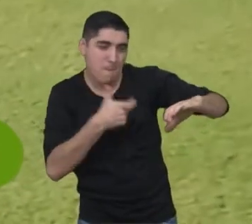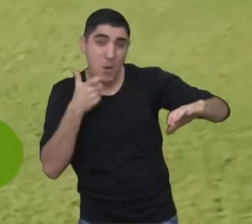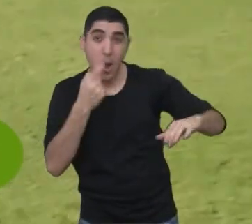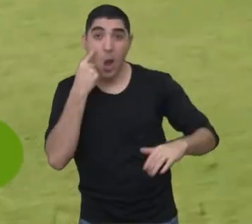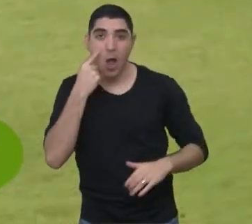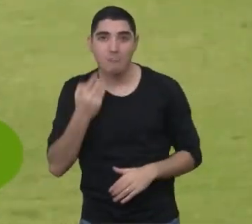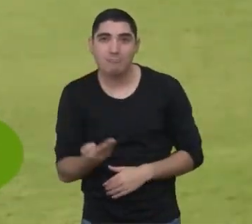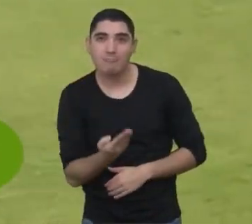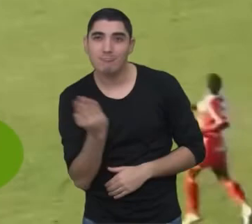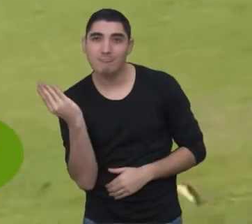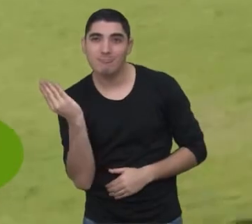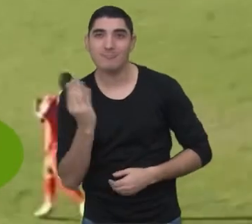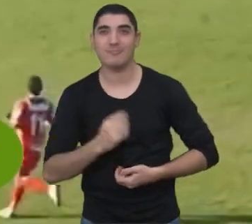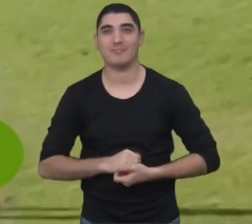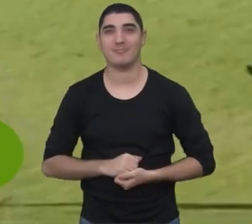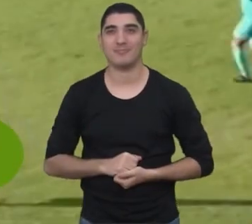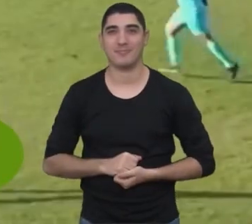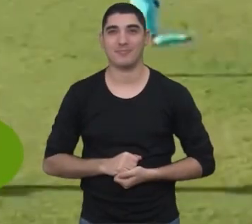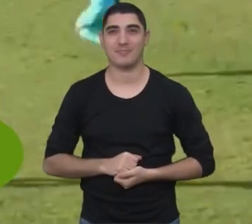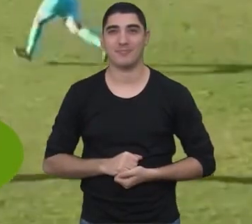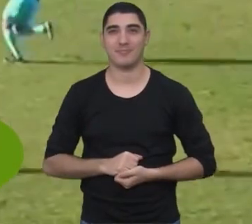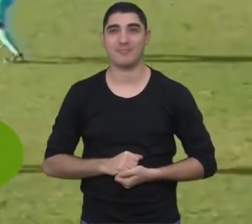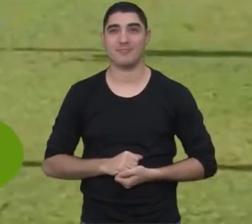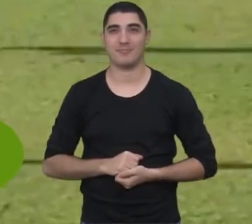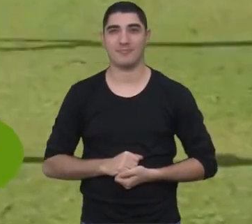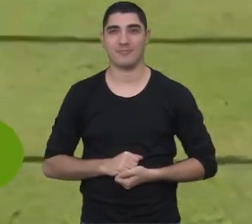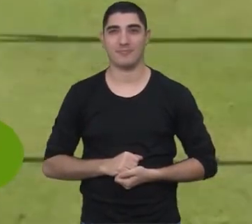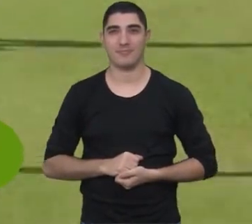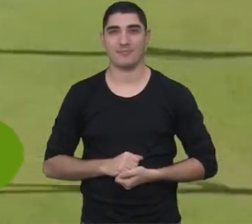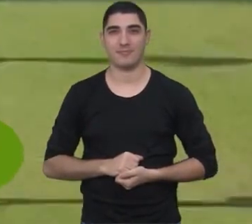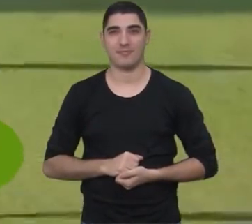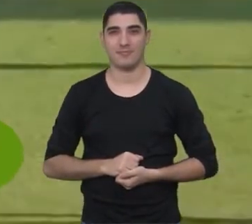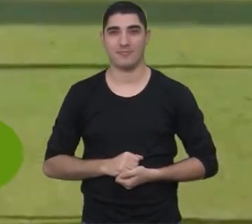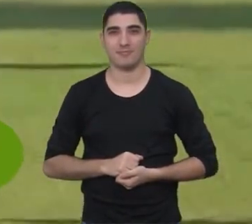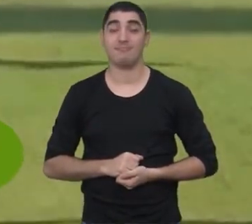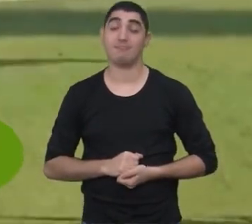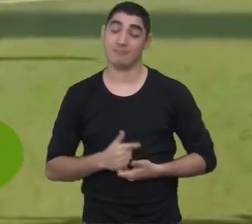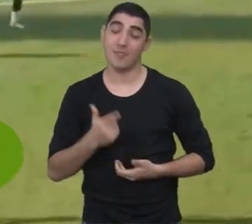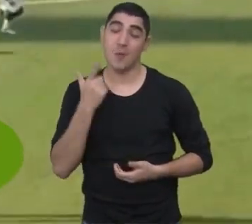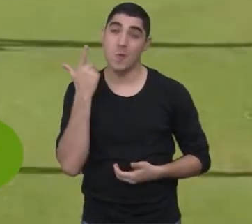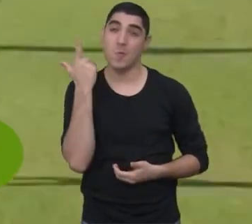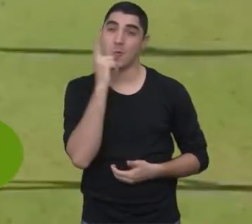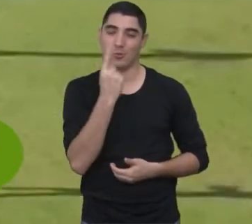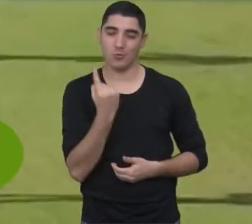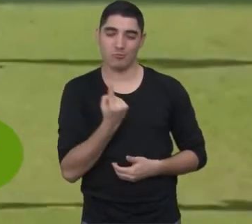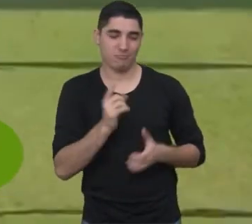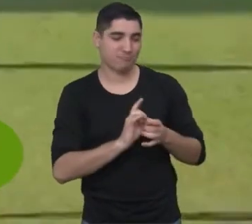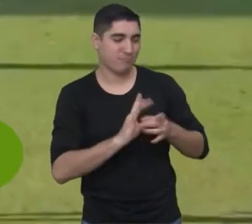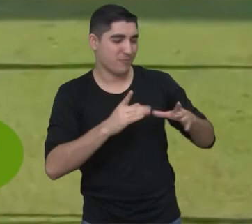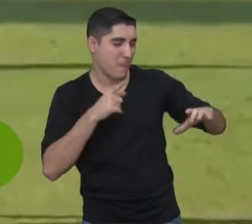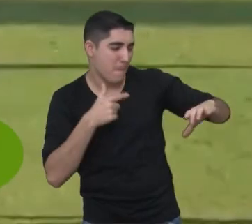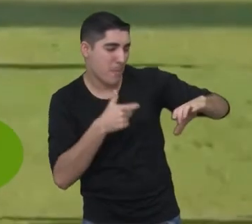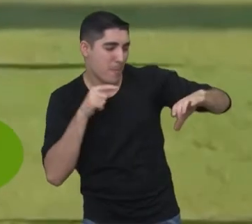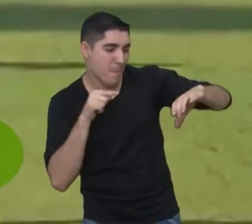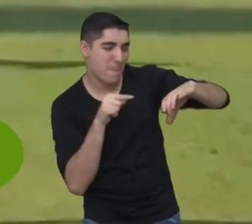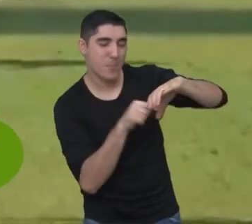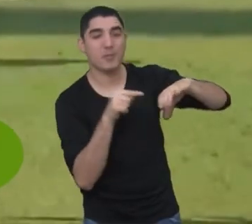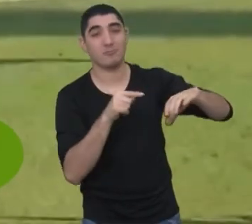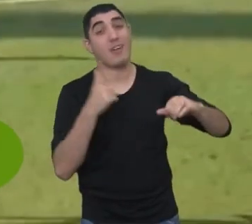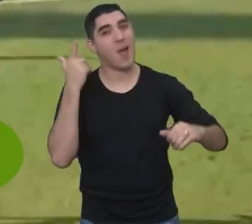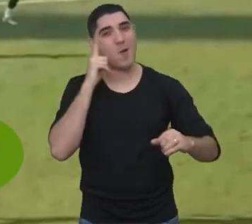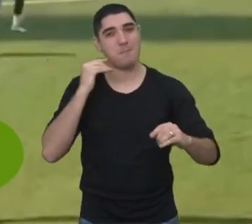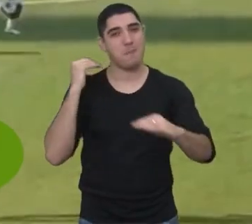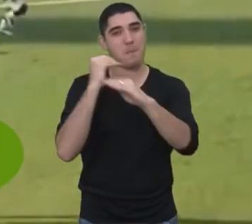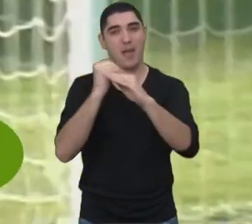esquerda, tocou no meio para Rodriguinho, que girou por trás da zaga para Bruno Monteiro livre. Só cumprimentar para as redes. Era